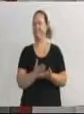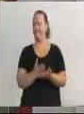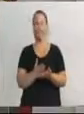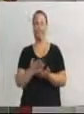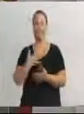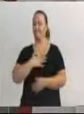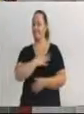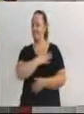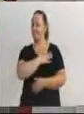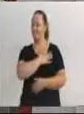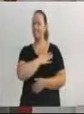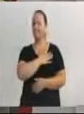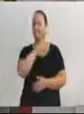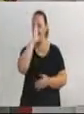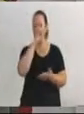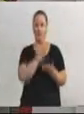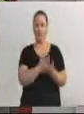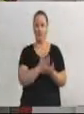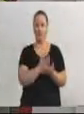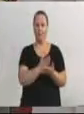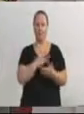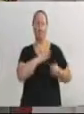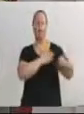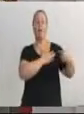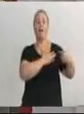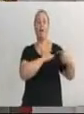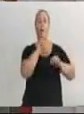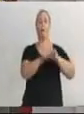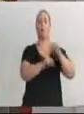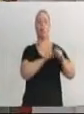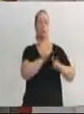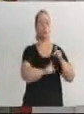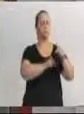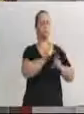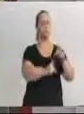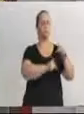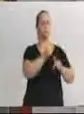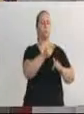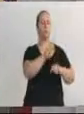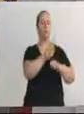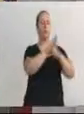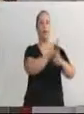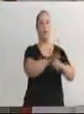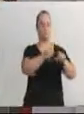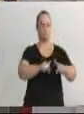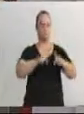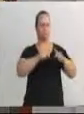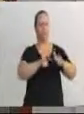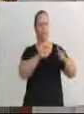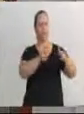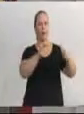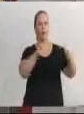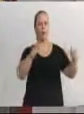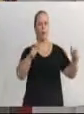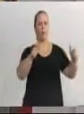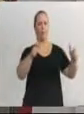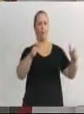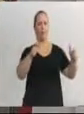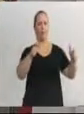vai trabalhando e trazendo as ações necessárias à nossa cidade crescer e aparecer no cenário catarinense no cenário